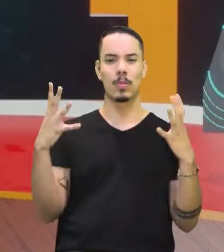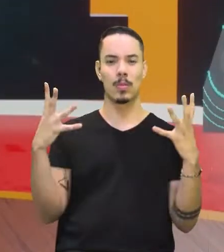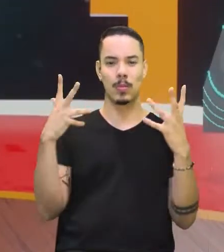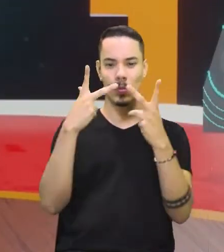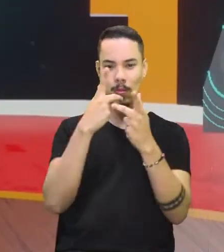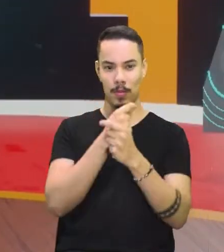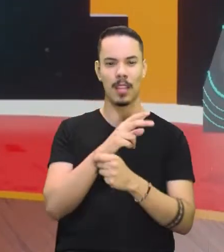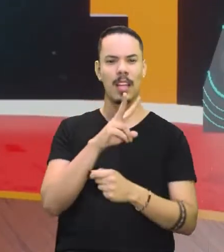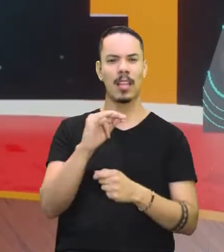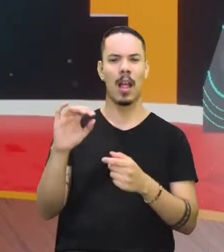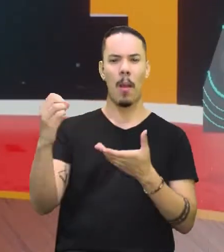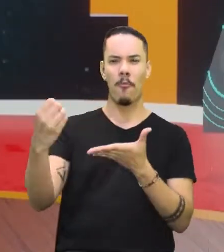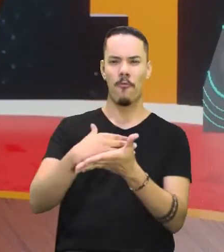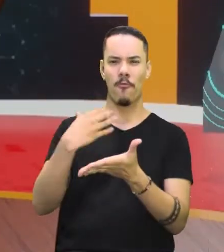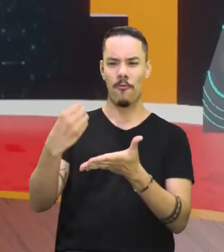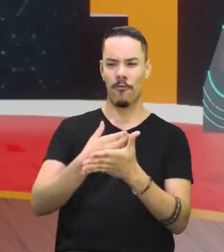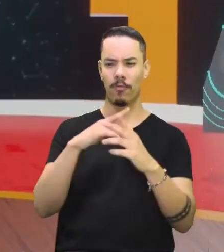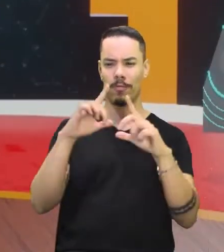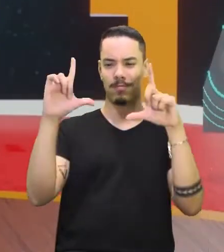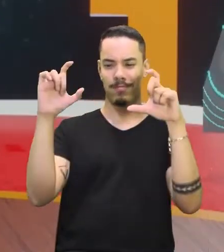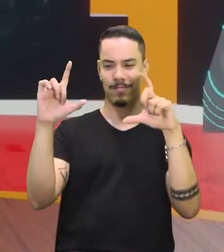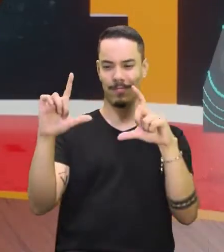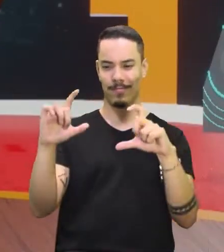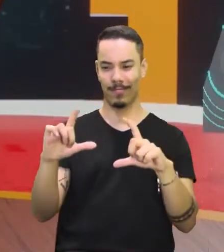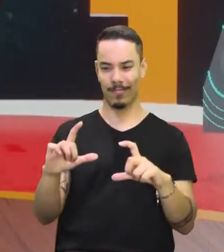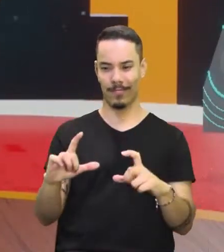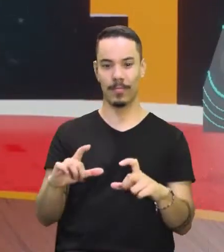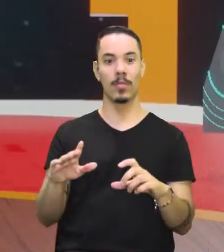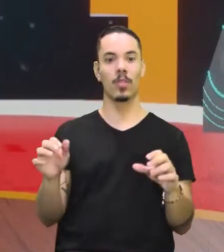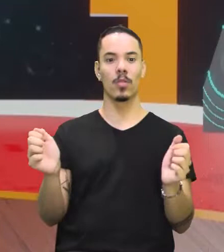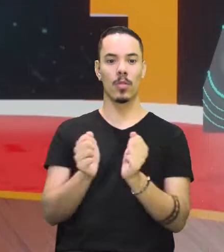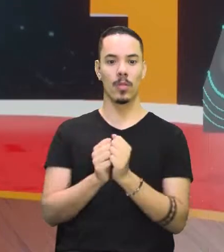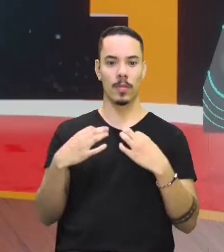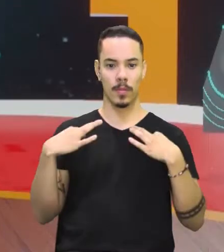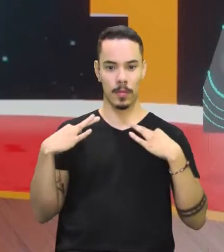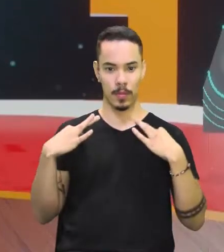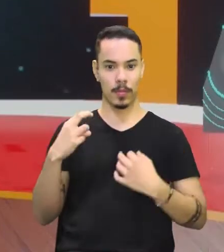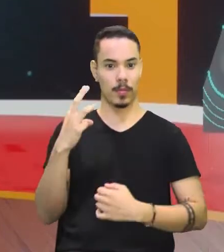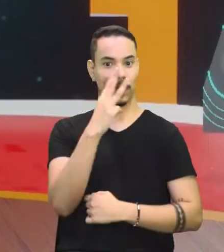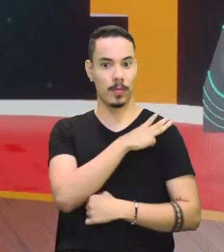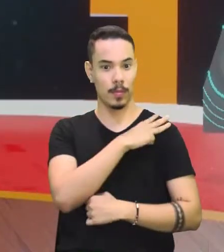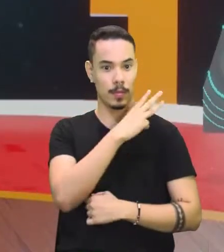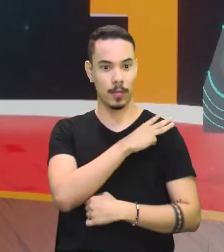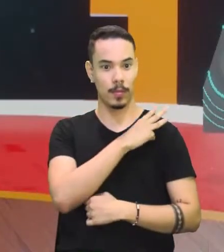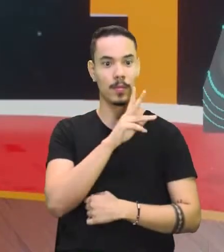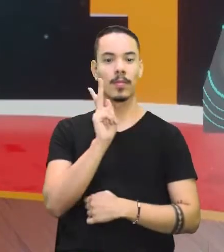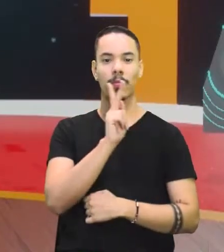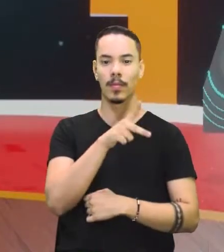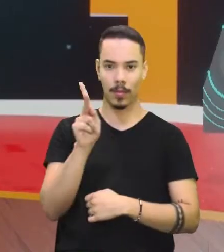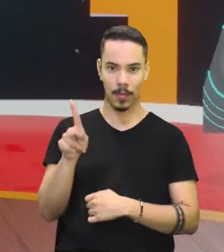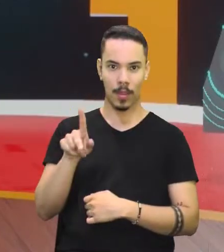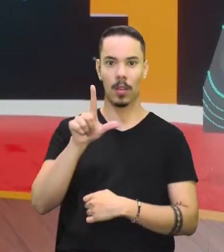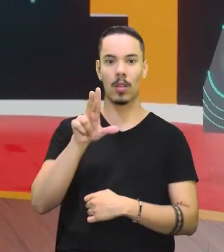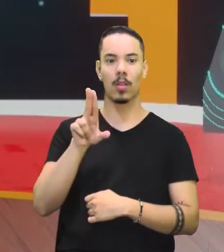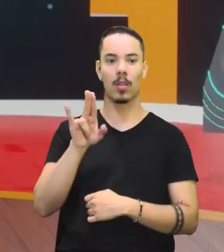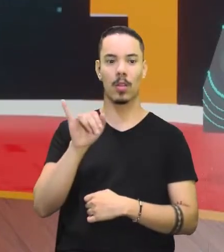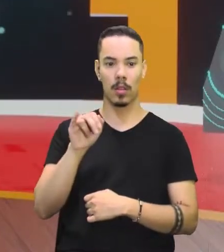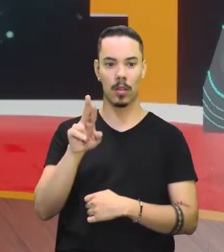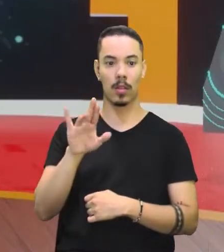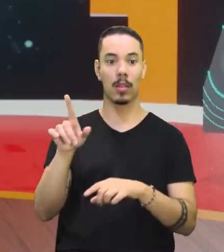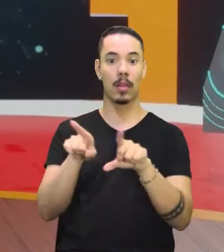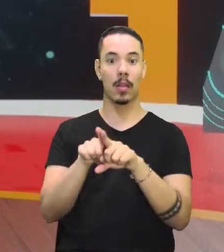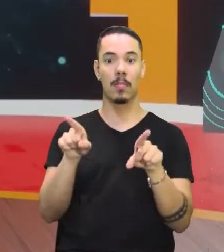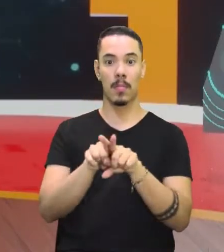tá chegando muita foto, né? Foto das turmas com as camisetas do Terceirão. E a professora Lúcia aqui e o professor Maurício estão fazendo o